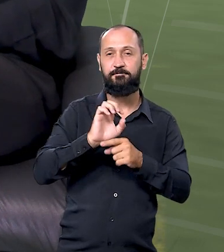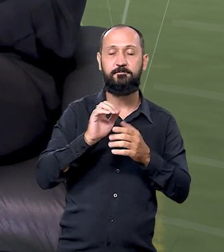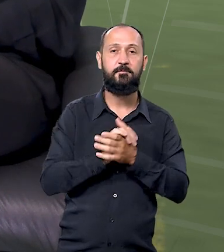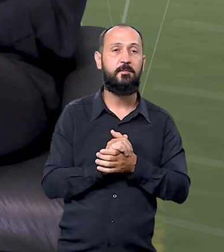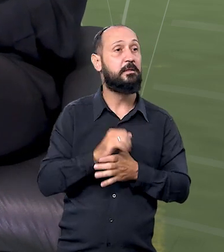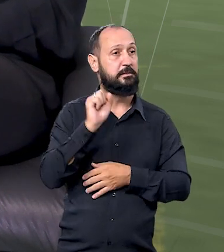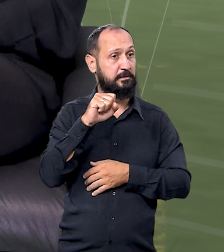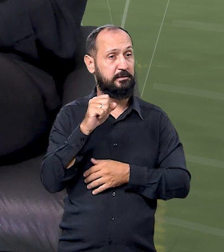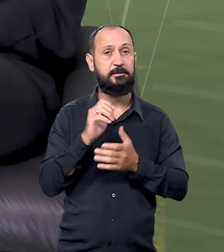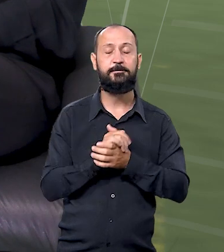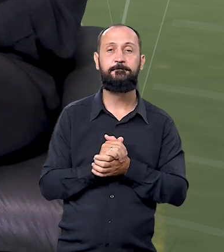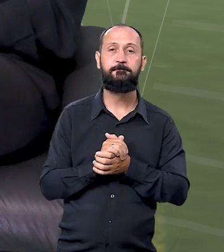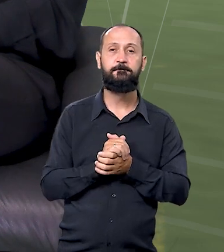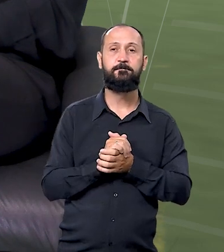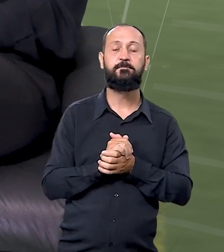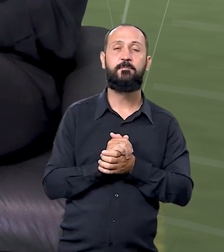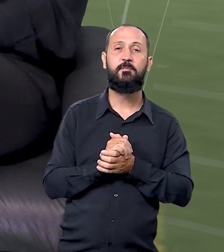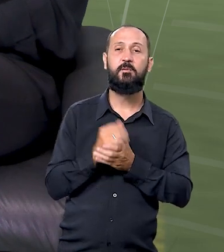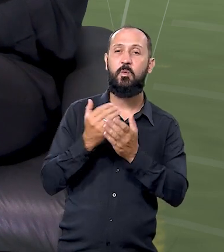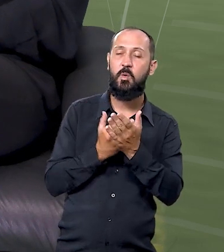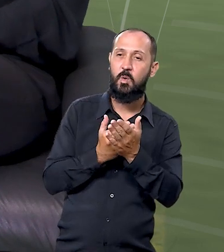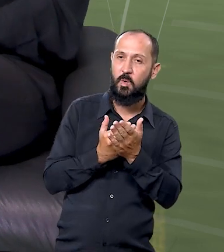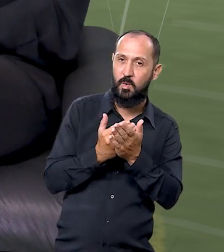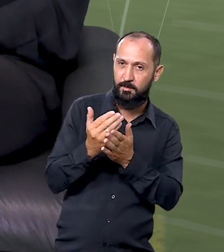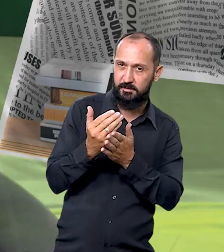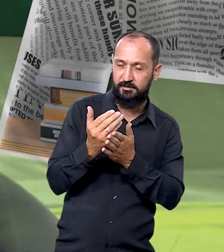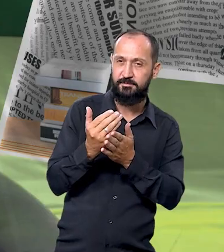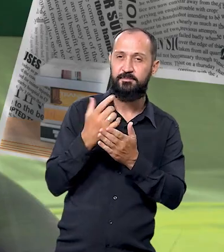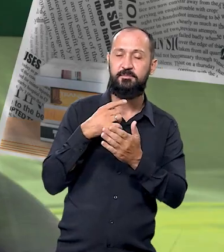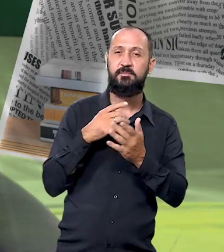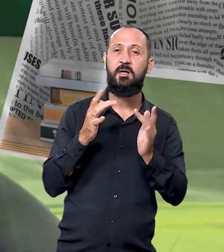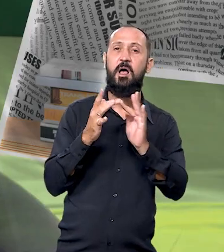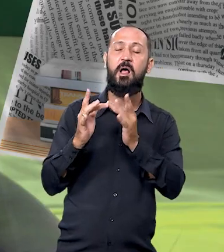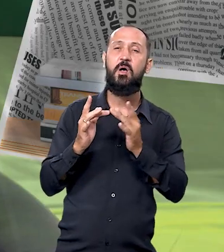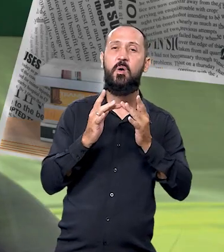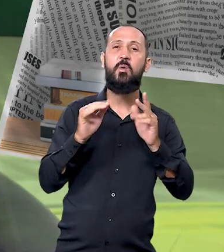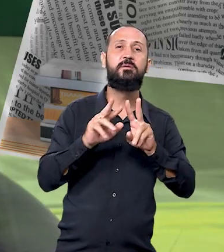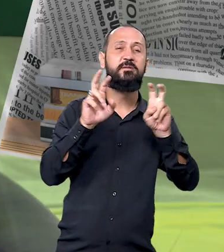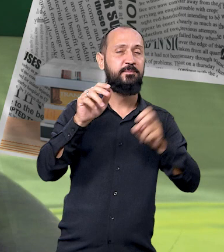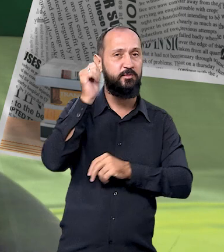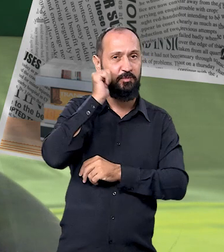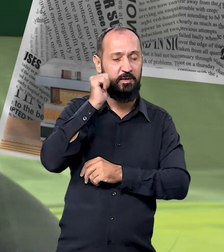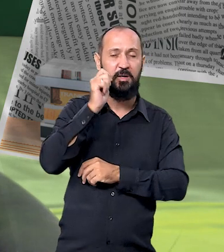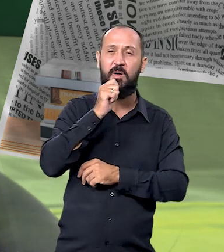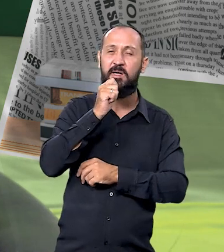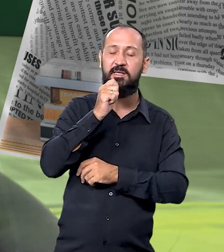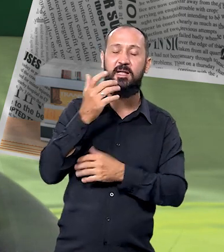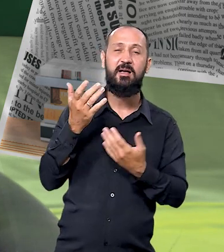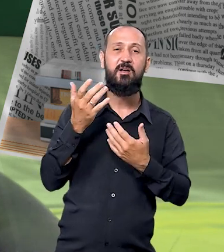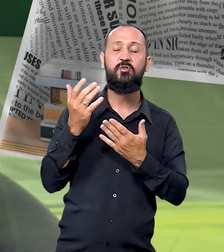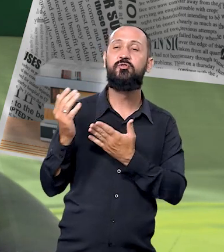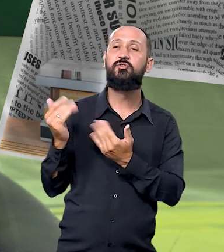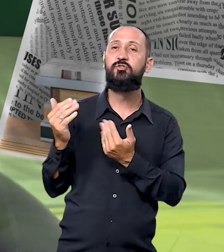estado? Sim, eu comecei a me relacionar com esse tema de mulheres